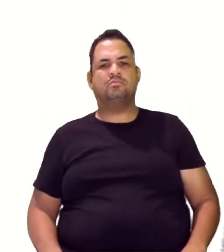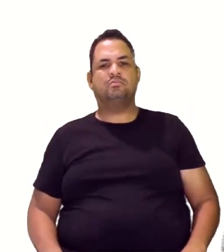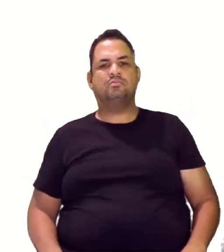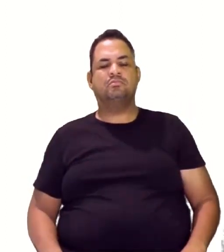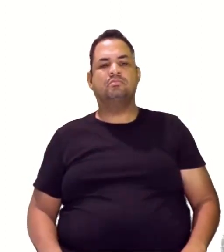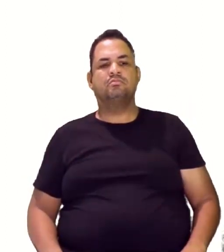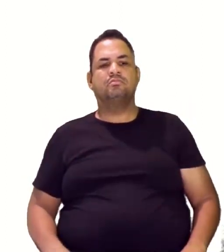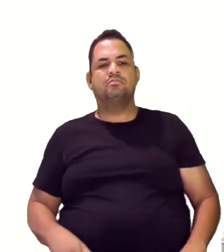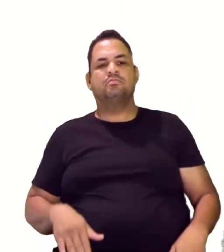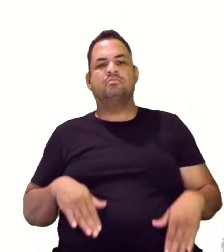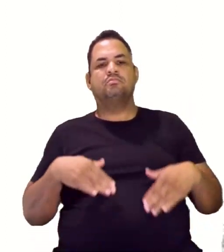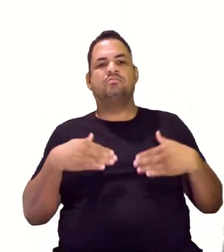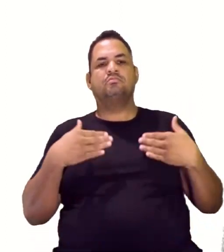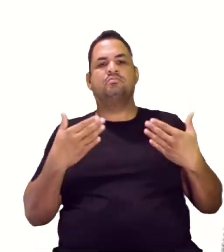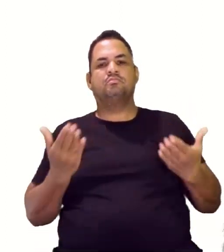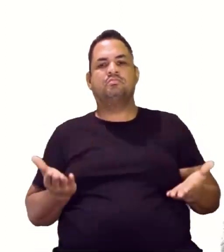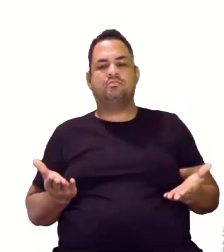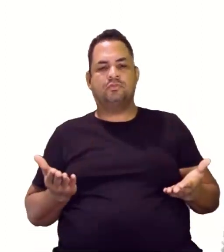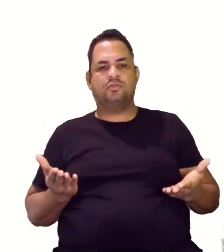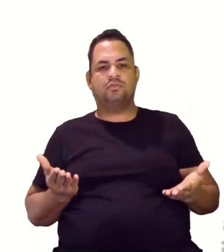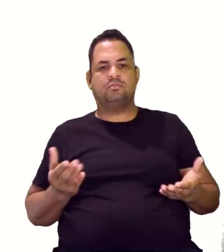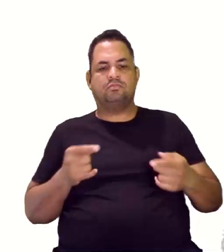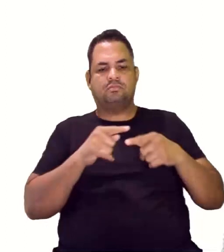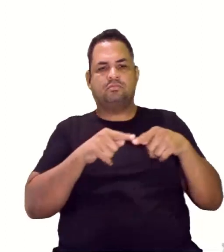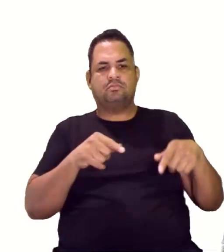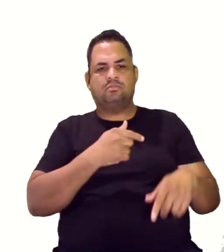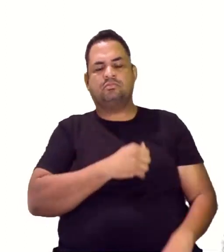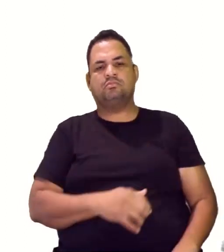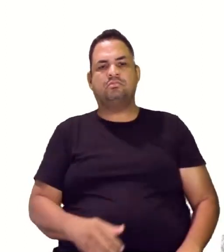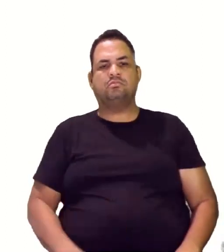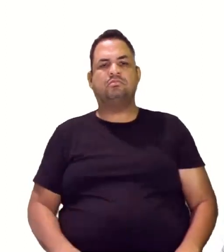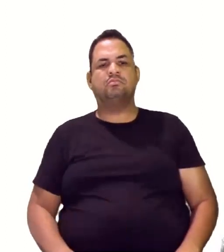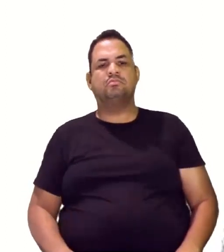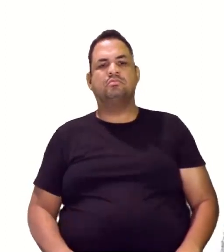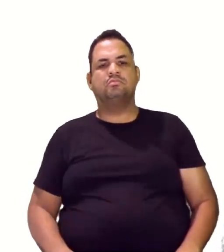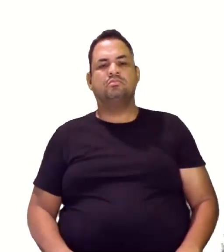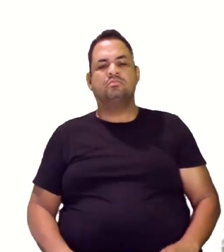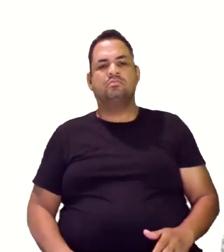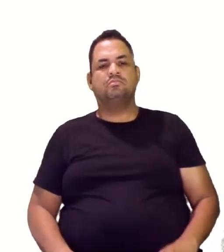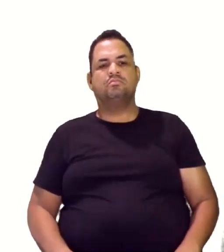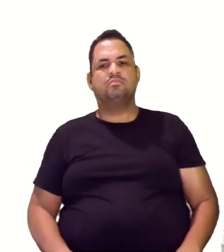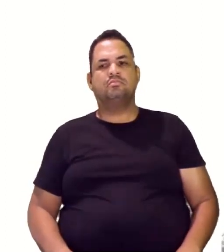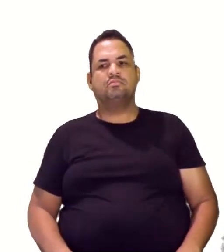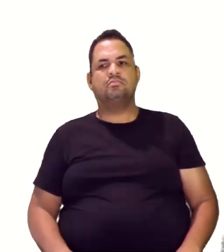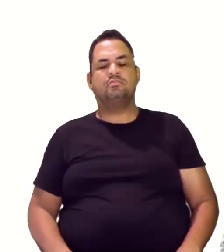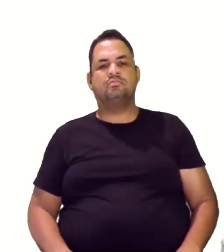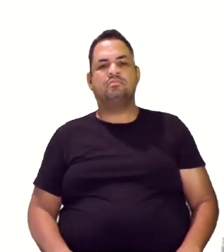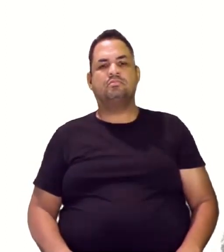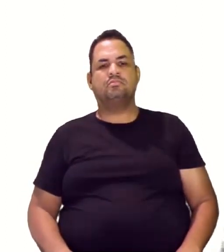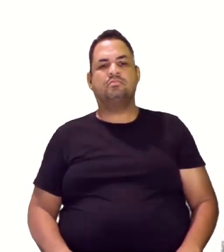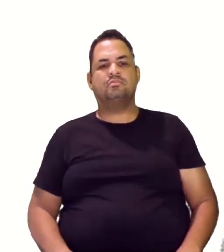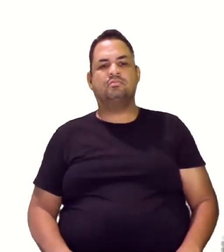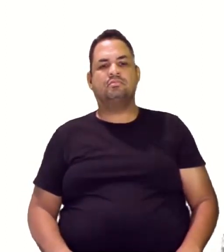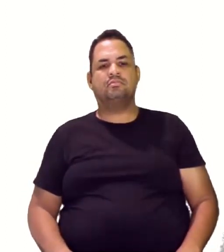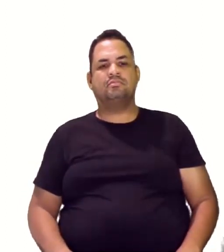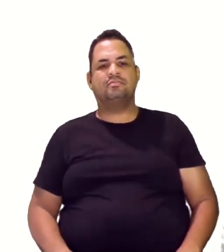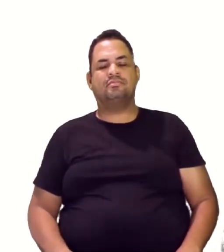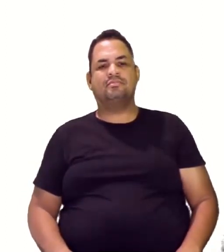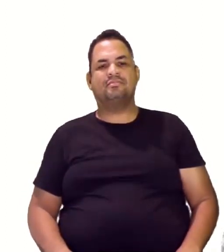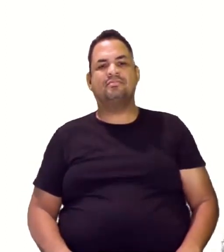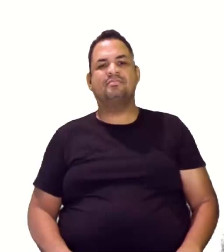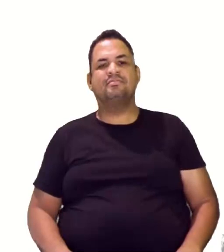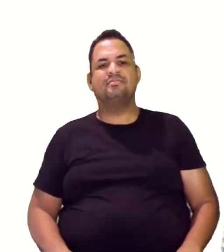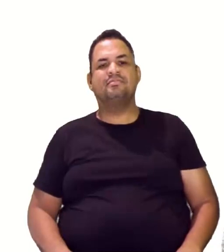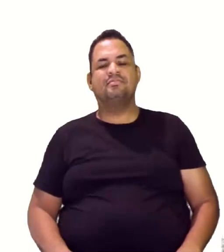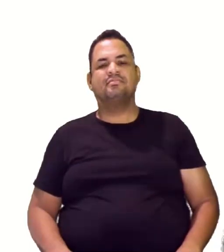né? Qual é a área do nosso terreno inicial? Vamos... 50. Peraí. Caneta. Tem outra folhinha lá atrás limpa. Isso, mas vamos começar